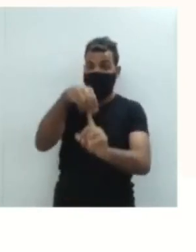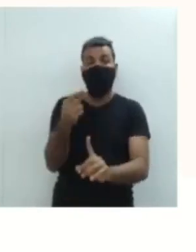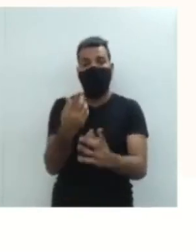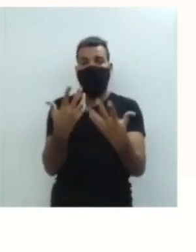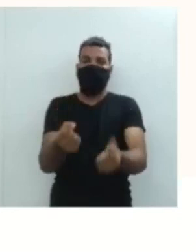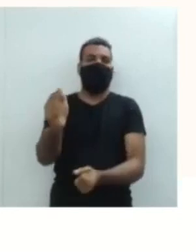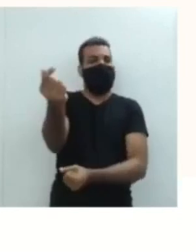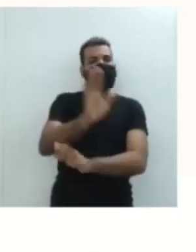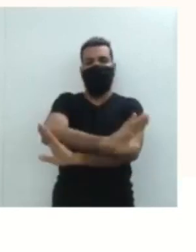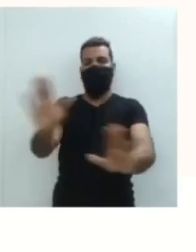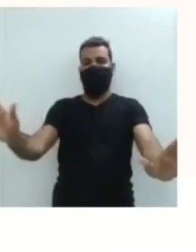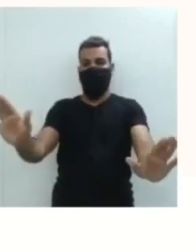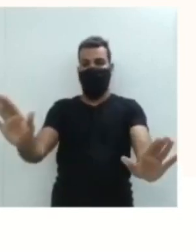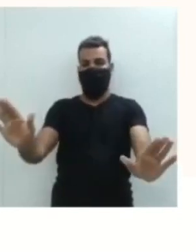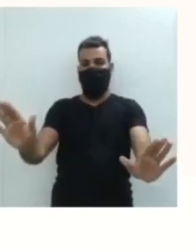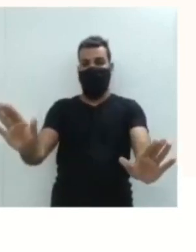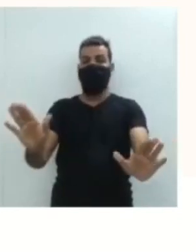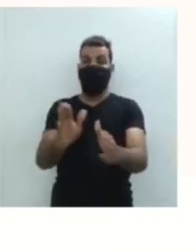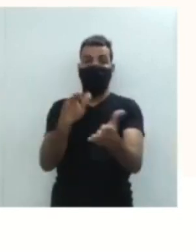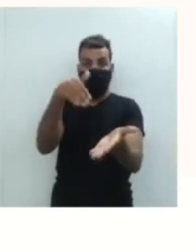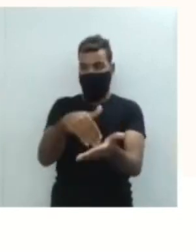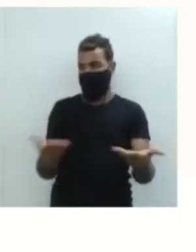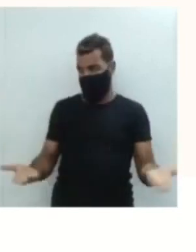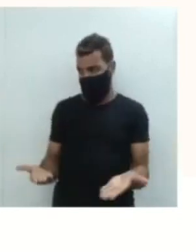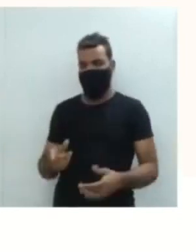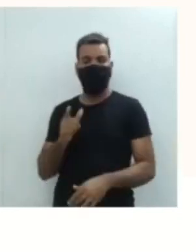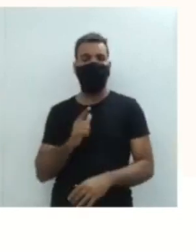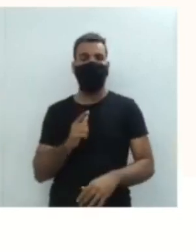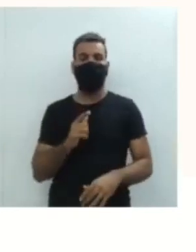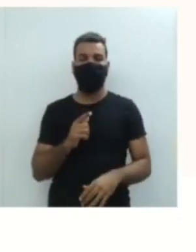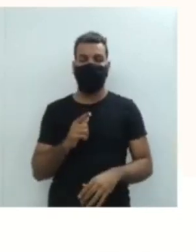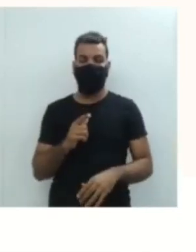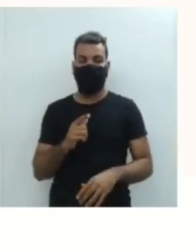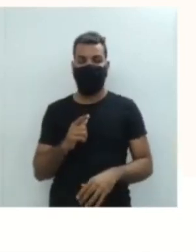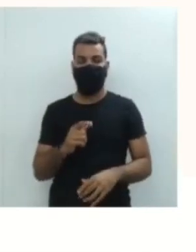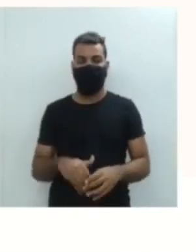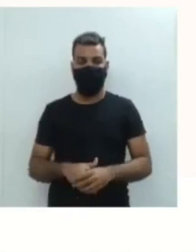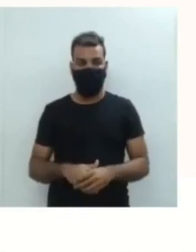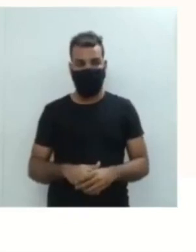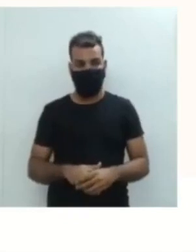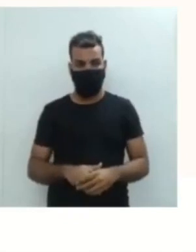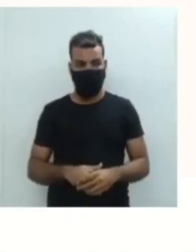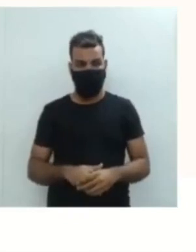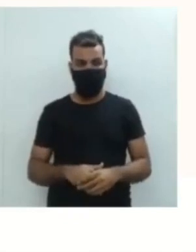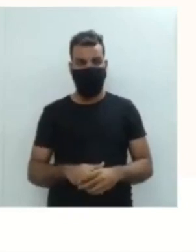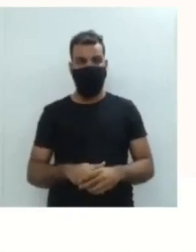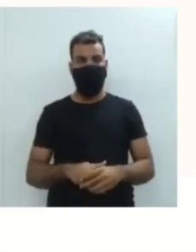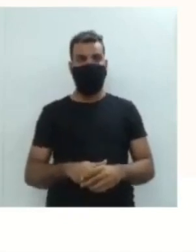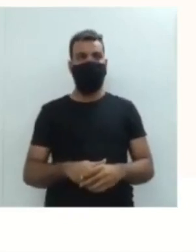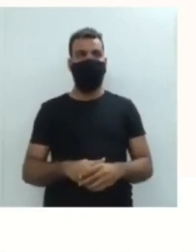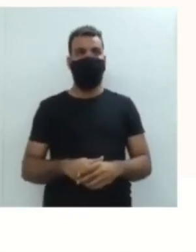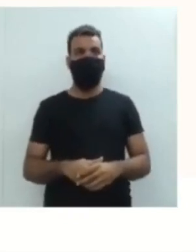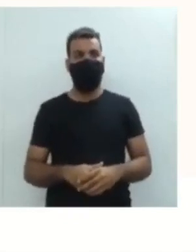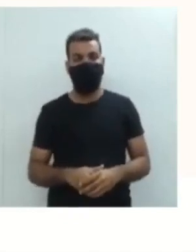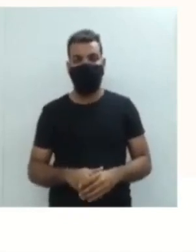é dinheiro e por fim nós temos aqui a somada